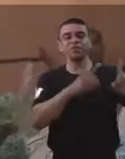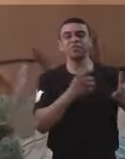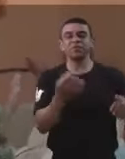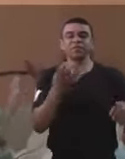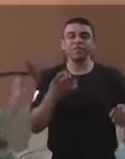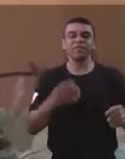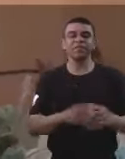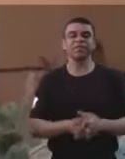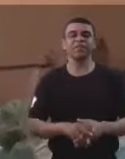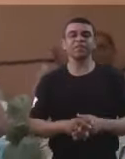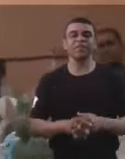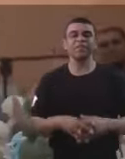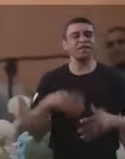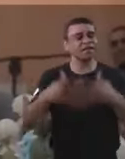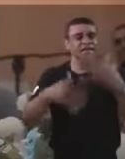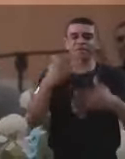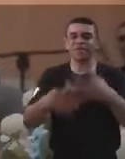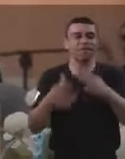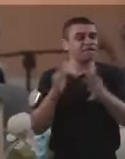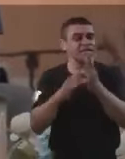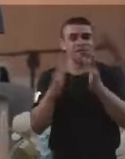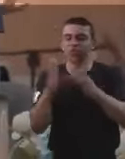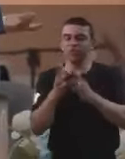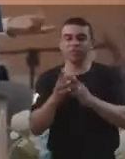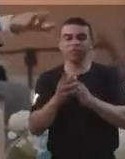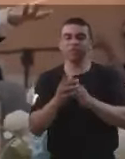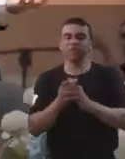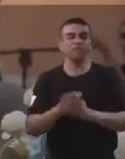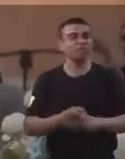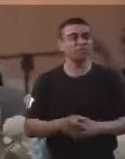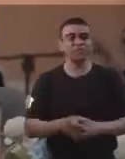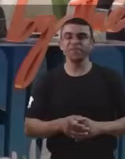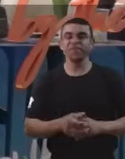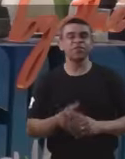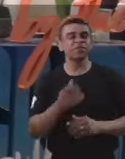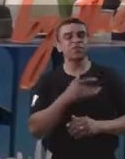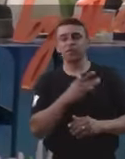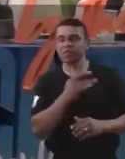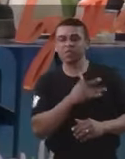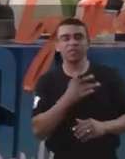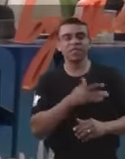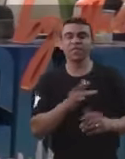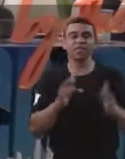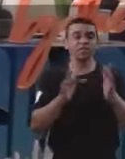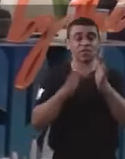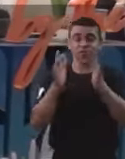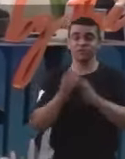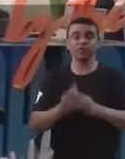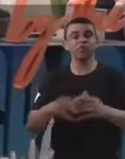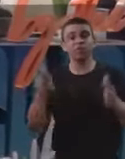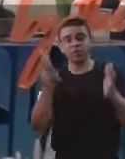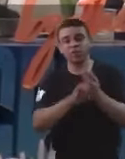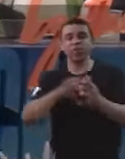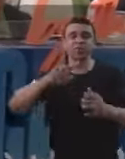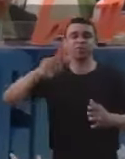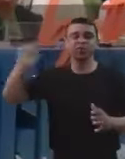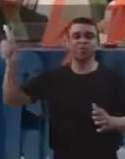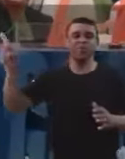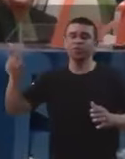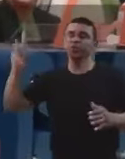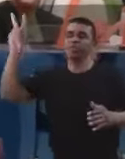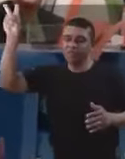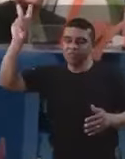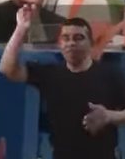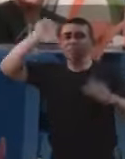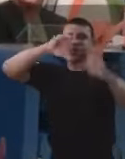coitados, a própria sabedoria encarnada, sem envergonhada por aqueles homens caídos, miseráveis, pobres, cegos e nus, dependentes da